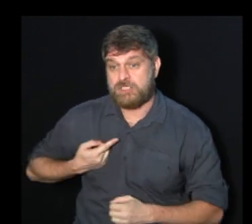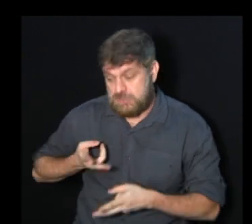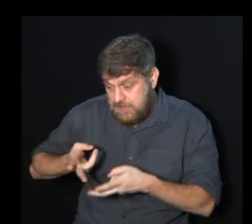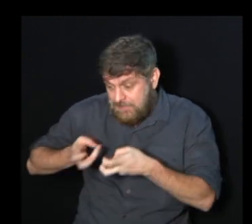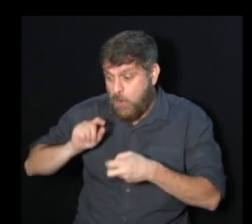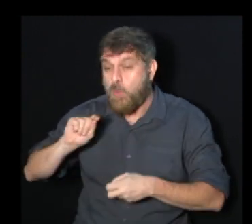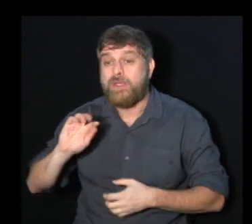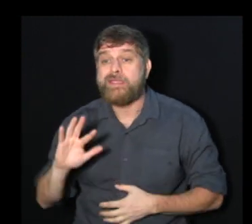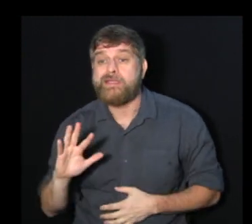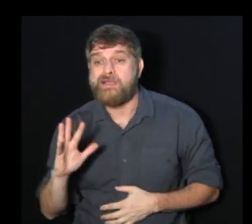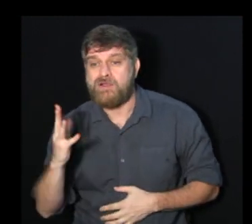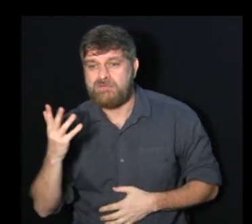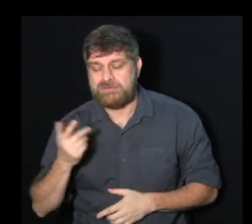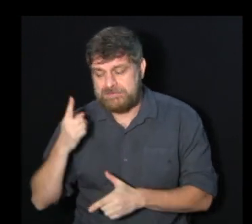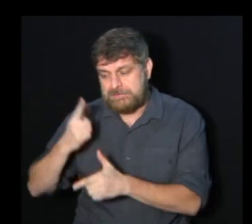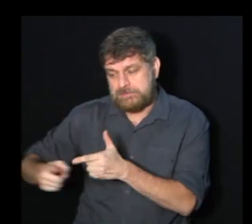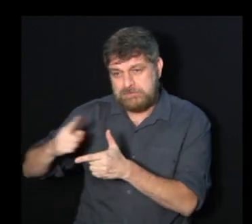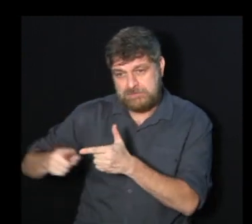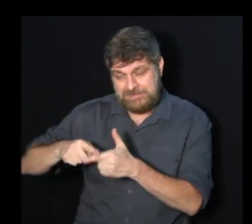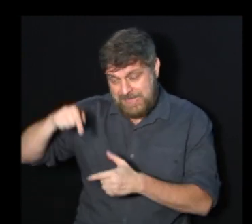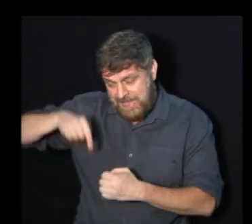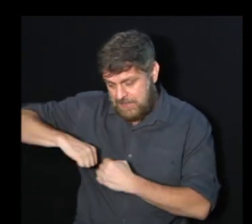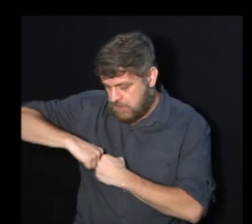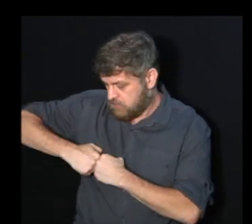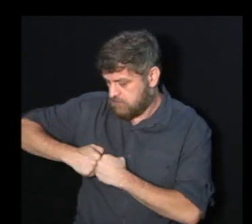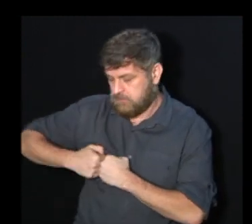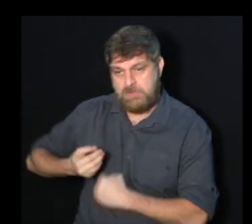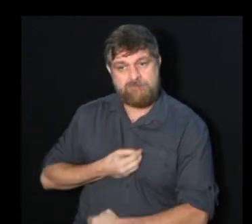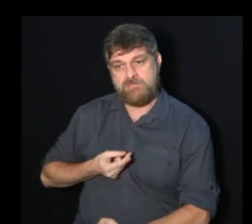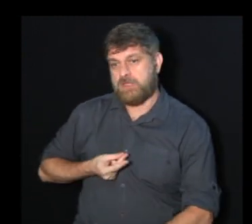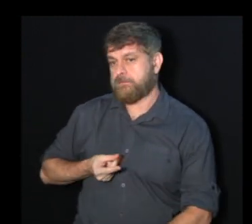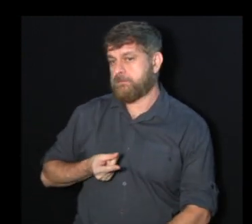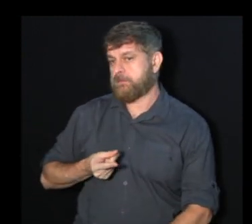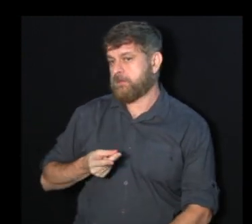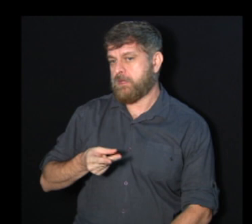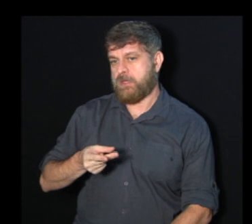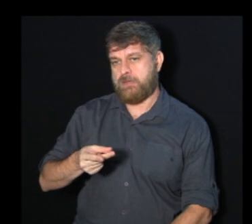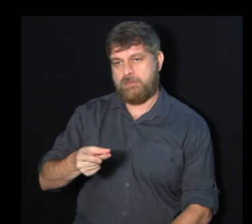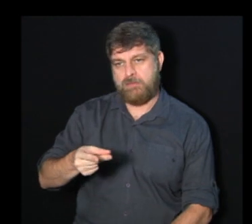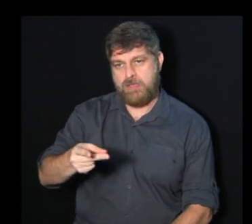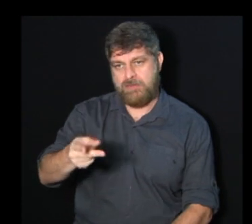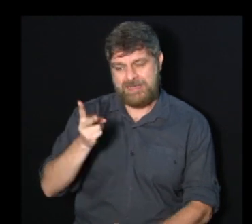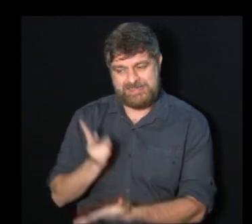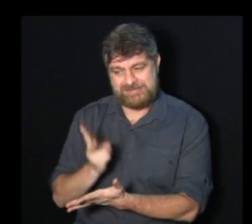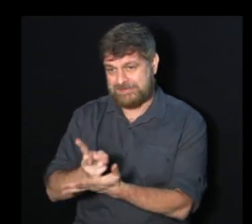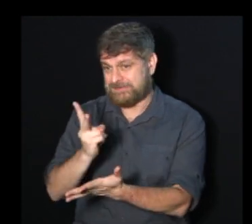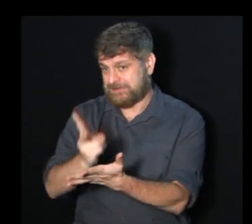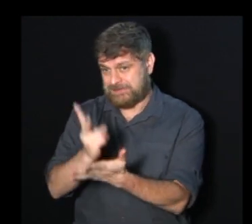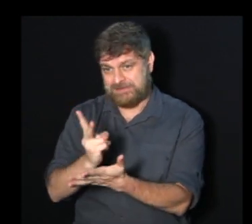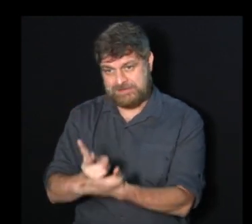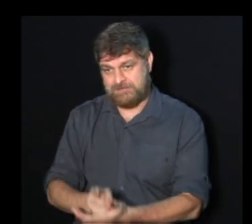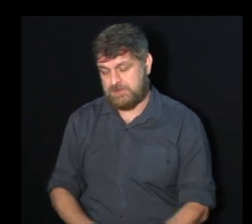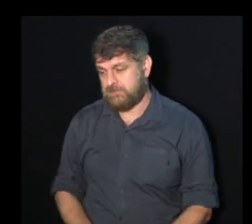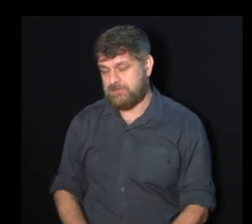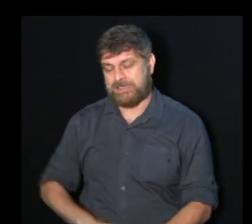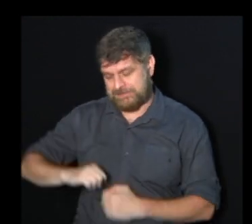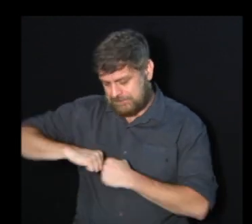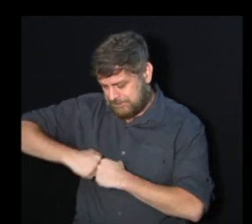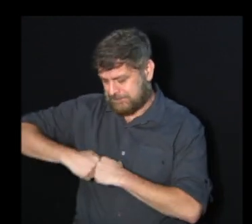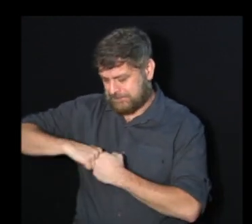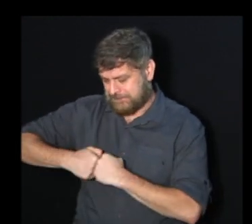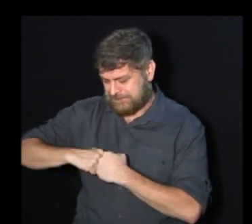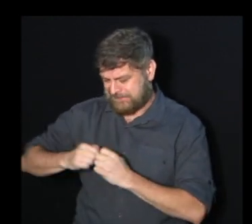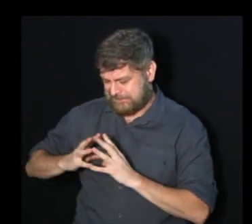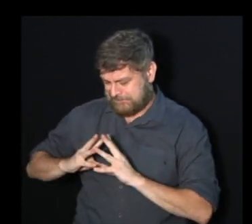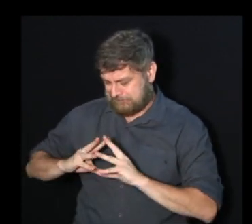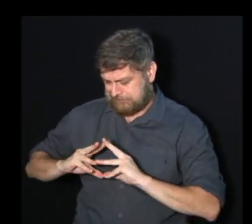da artrose. A artrose ela vai continuar lá e a tendência dela é se evoluir cada vez mais, sendo degenerativa. Tá